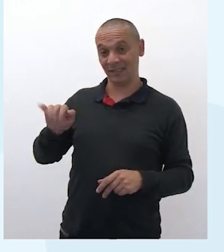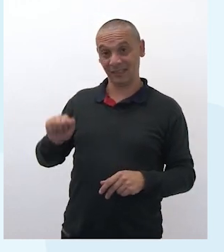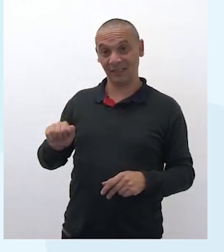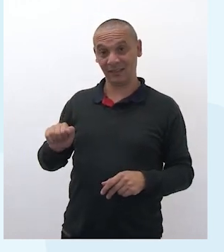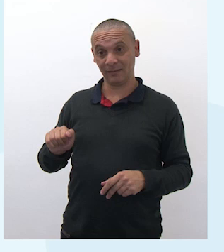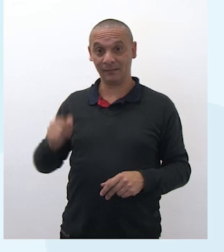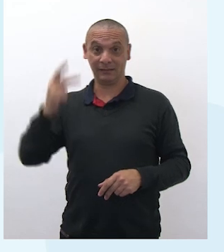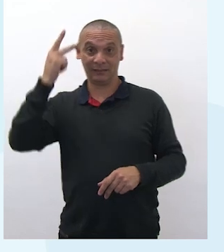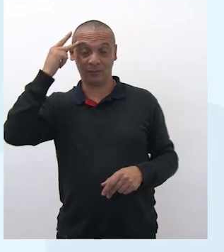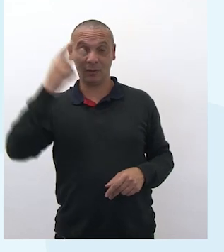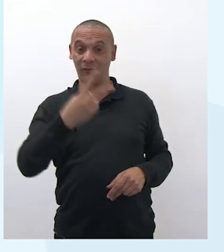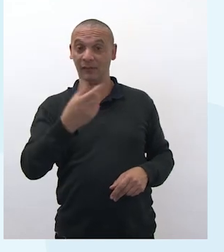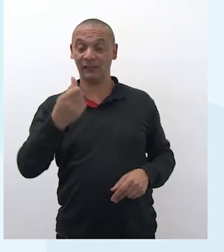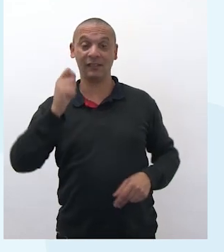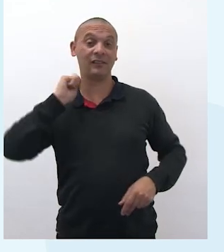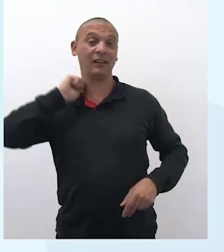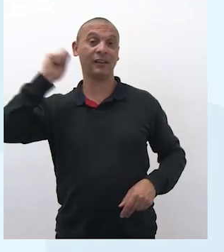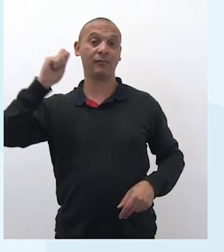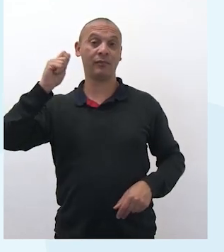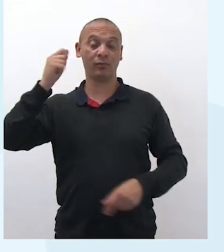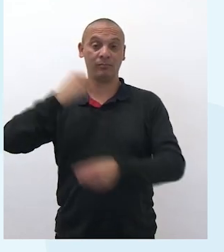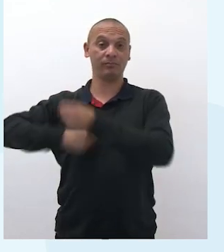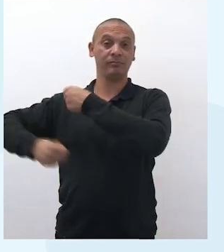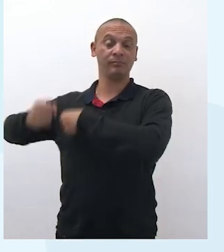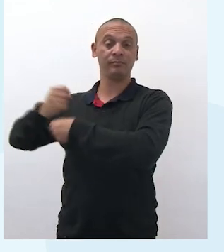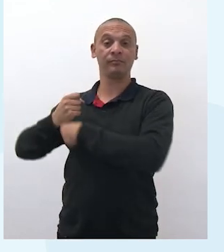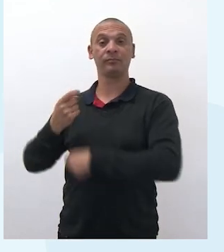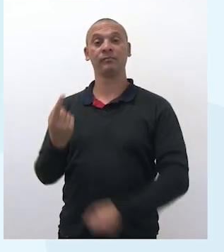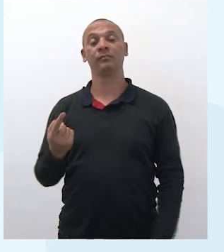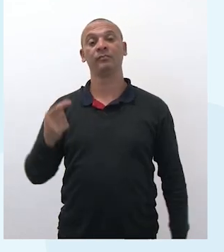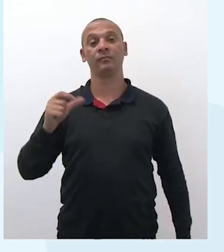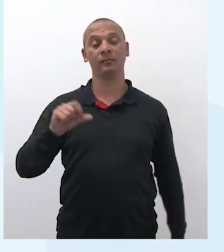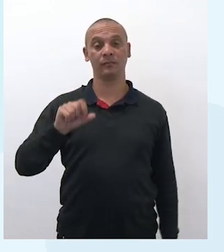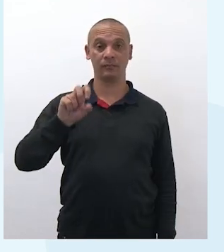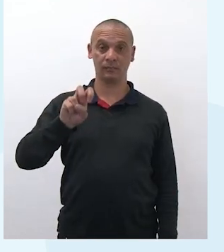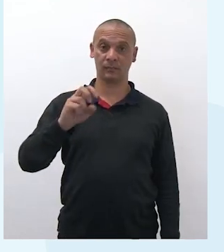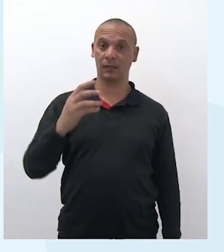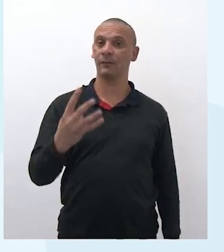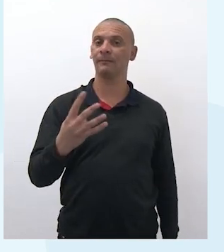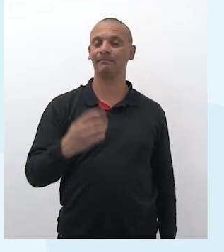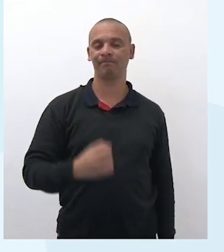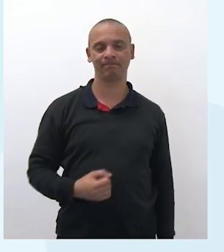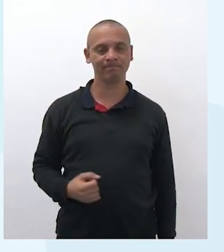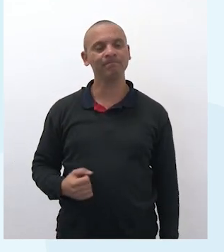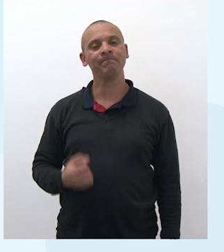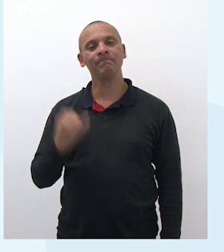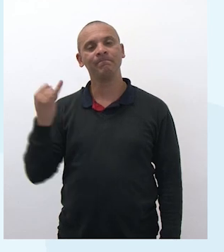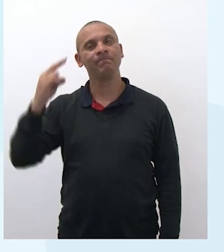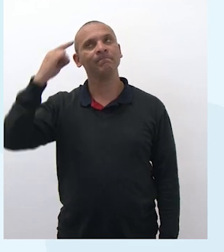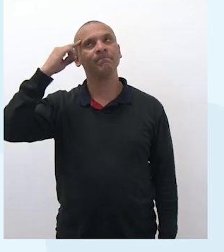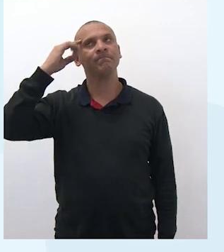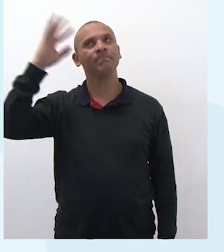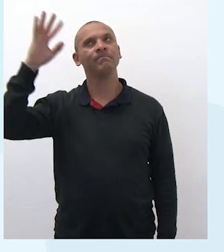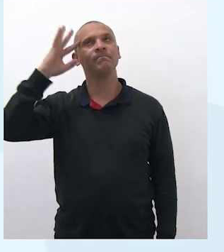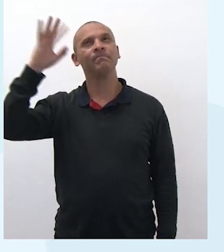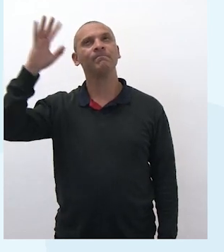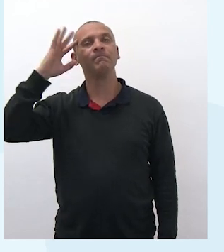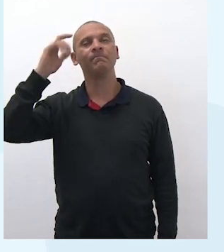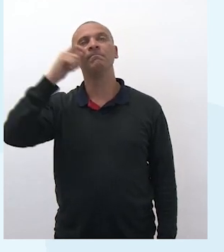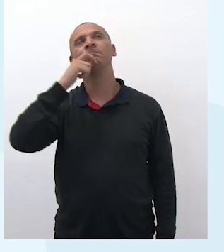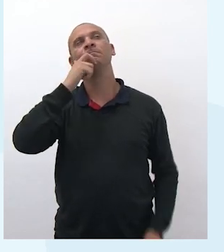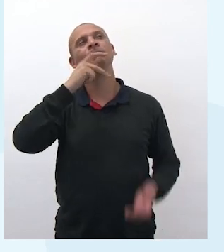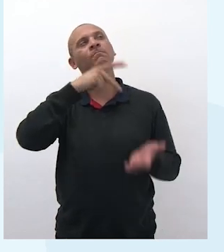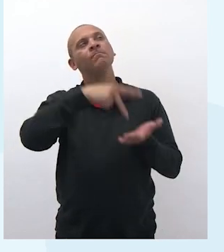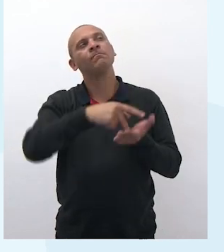de abril de 1954. Então, é importante a gente ver isso e pensar também nas nossas realidades.